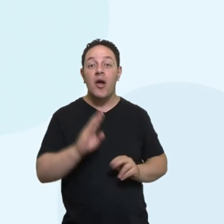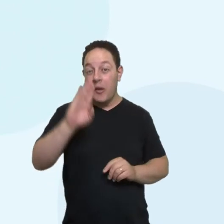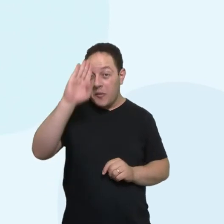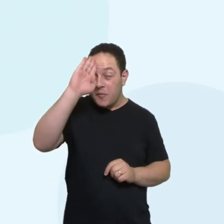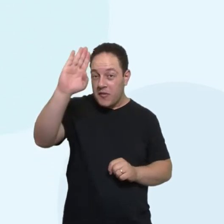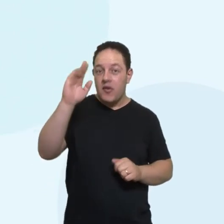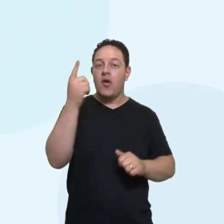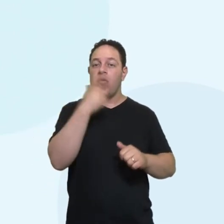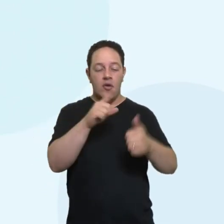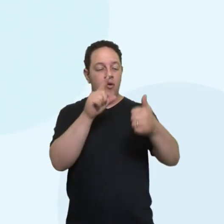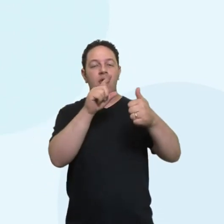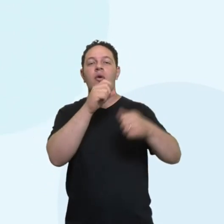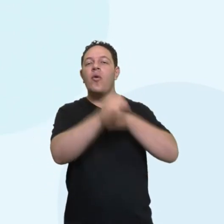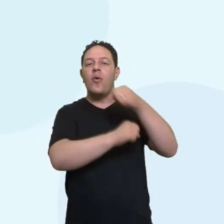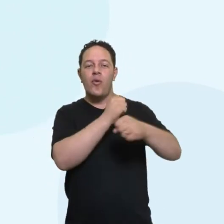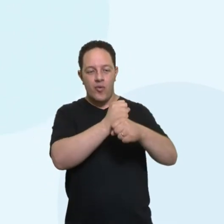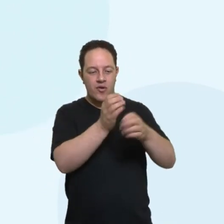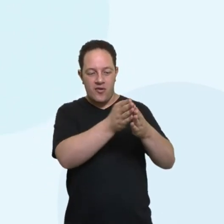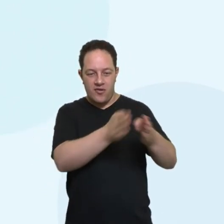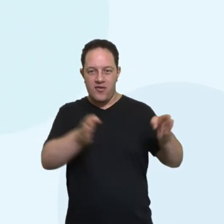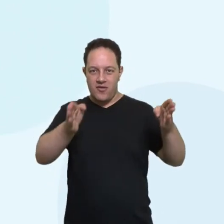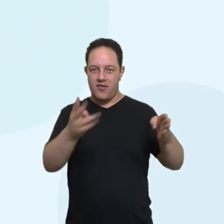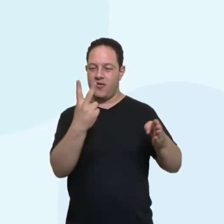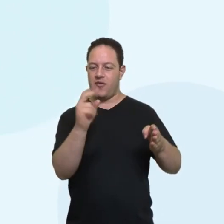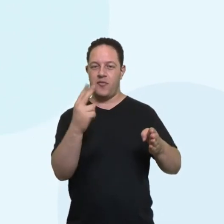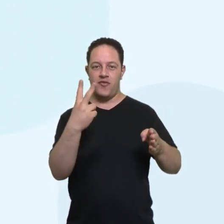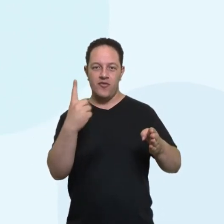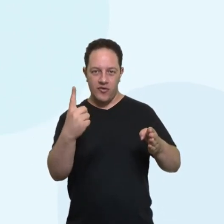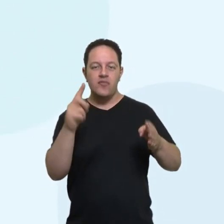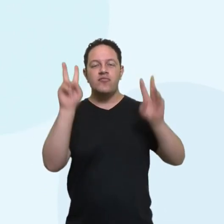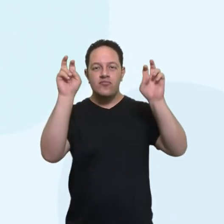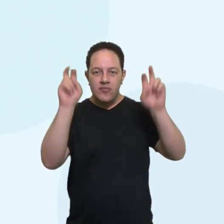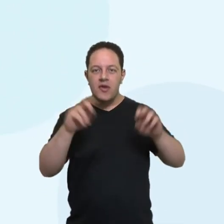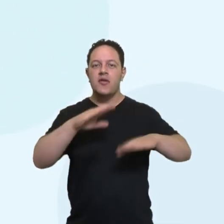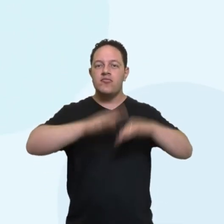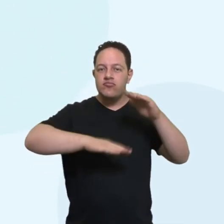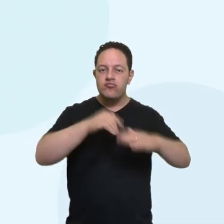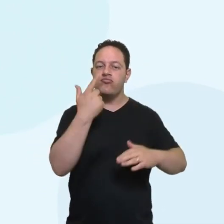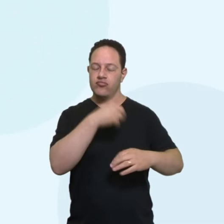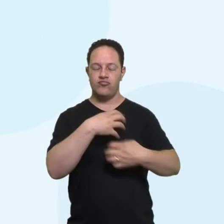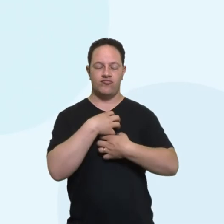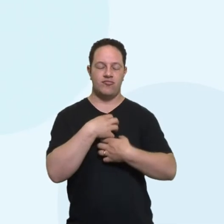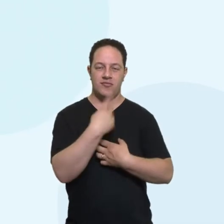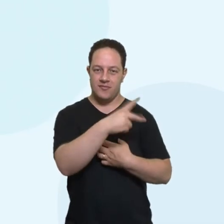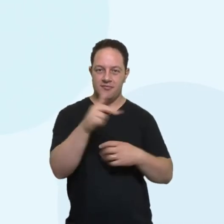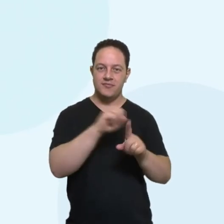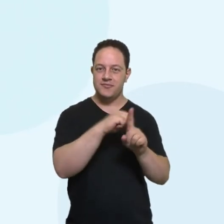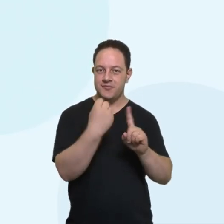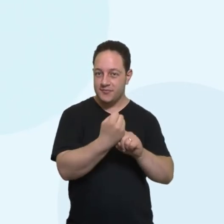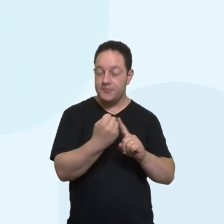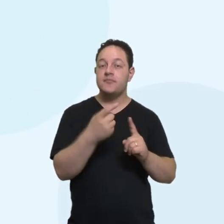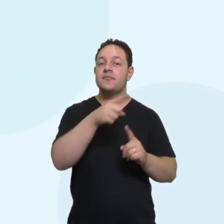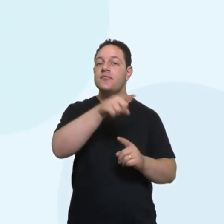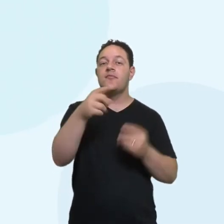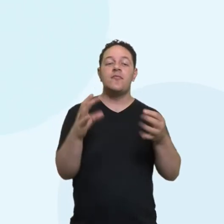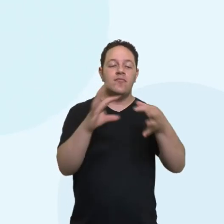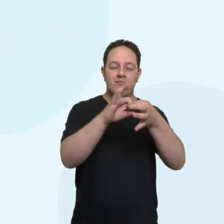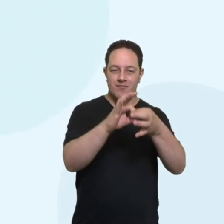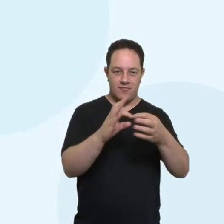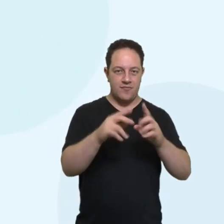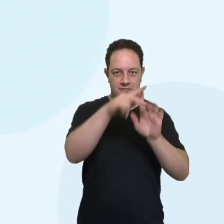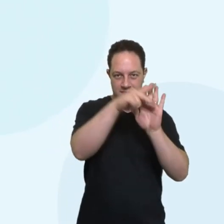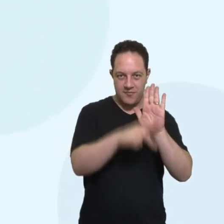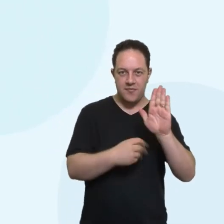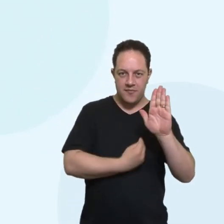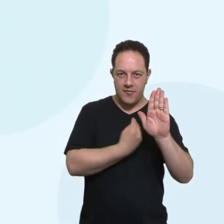conteúdos que foram trabalhados ao longo de 2021 né sobre as competências socioemocionais atrelada sair o projeto de vida em